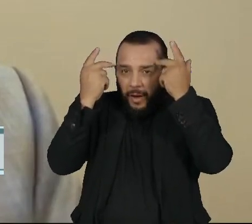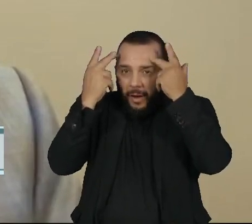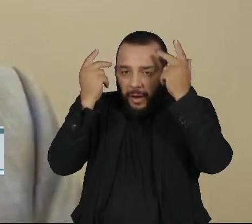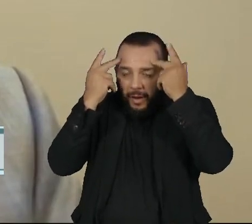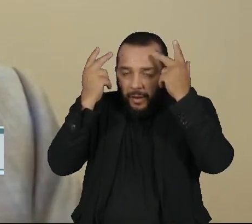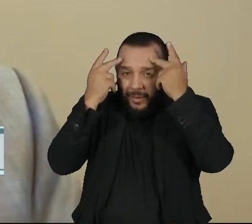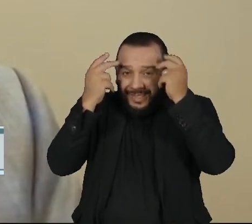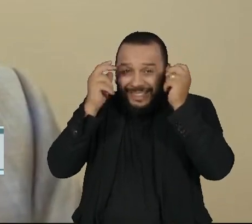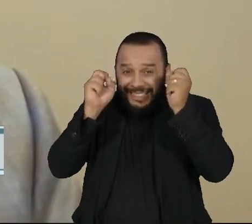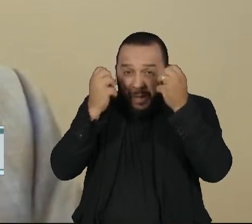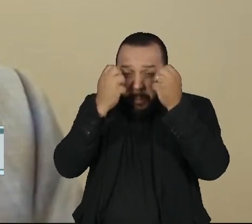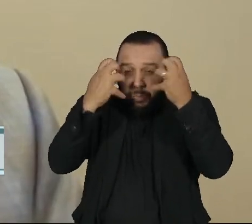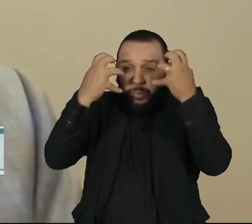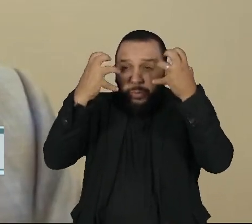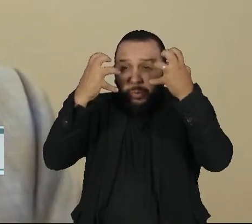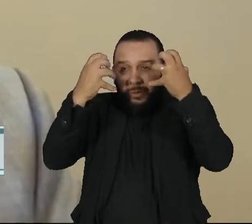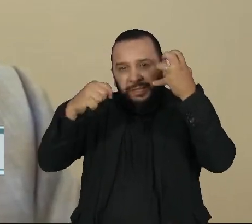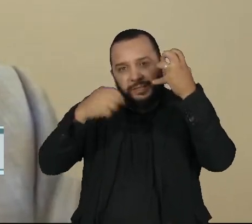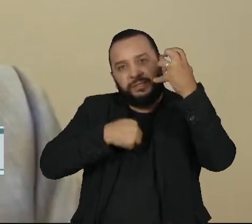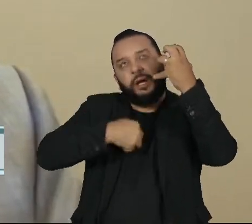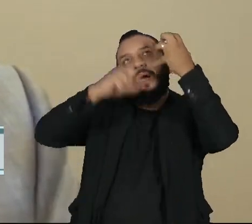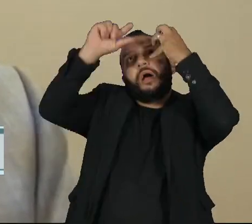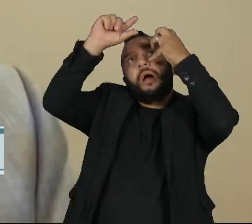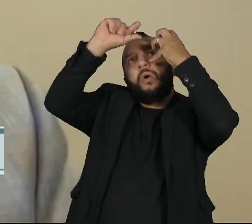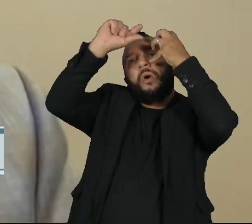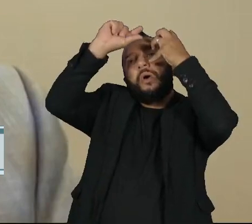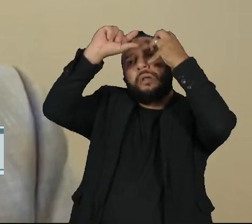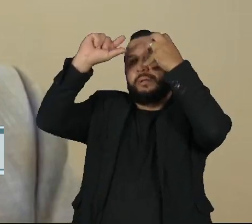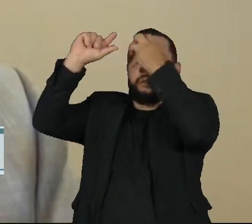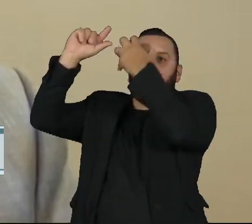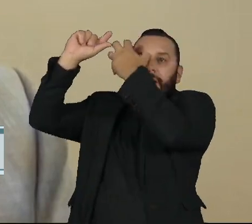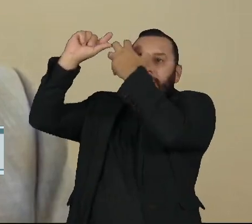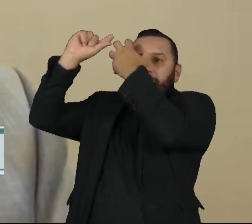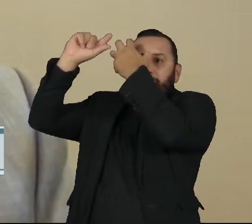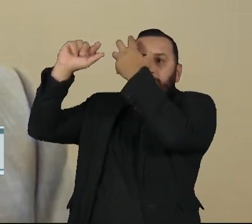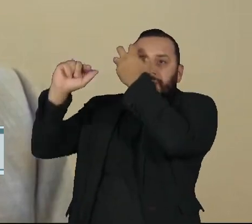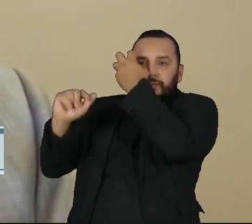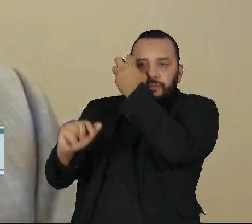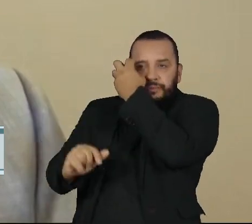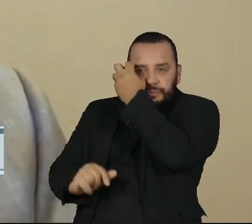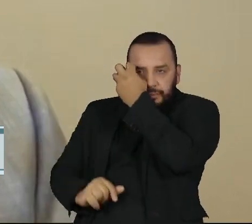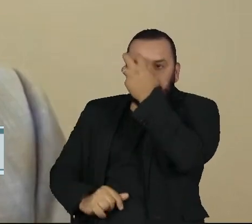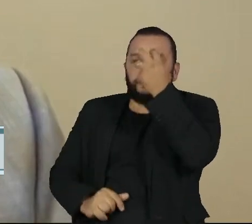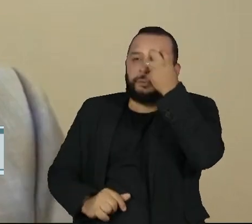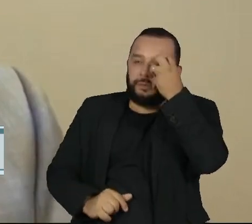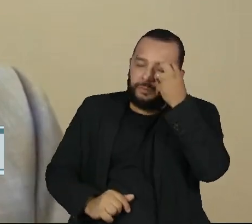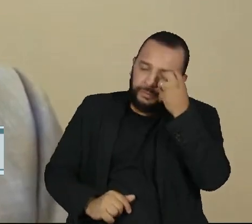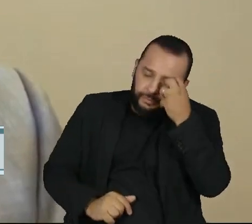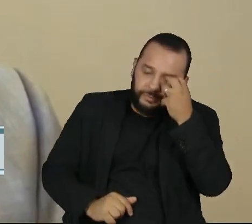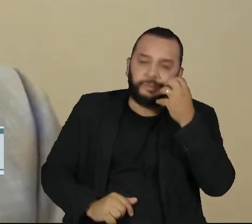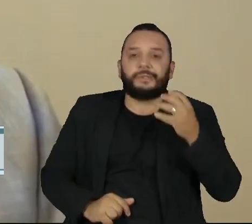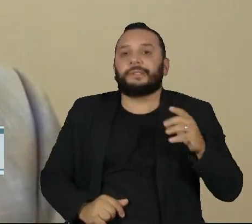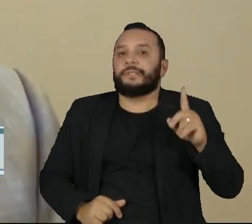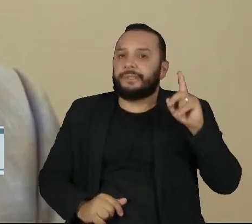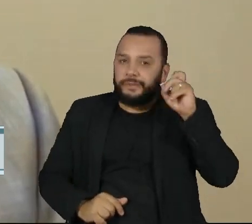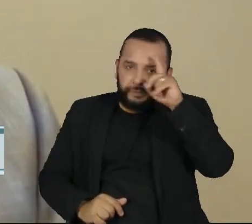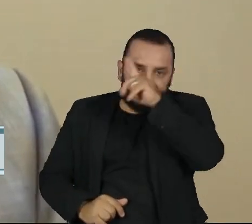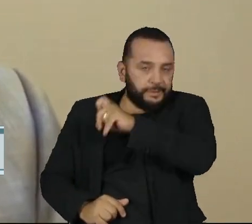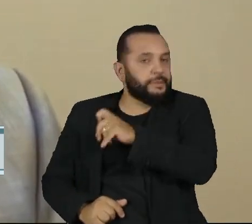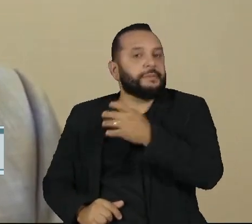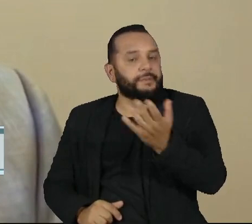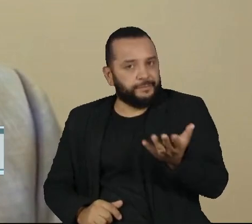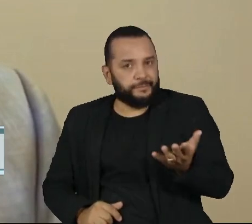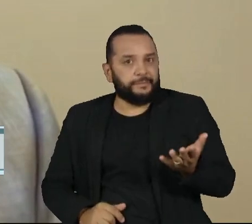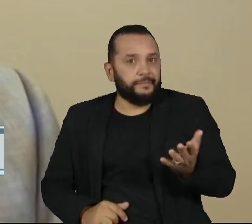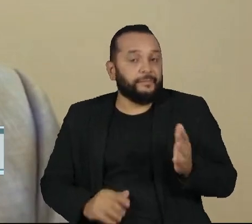acompanhamento, esse acompanhamento é feito pelo SUS, mas o paciente fica extremamente controlado, sem evolução da doença,